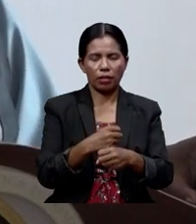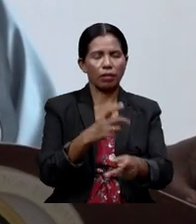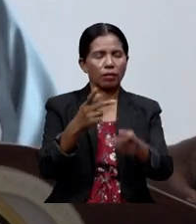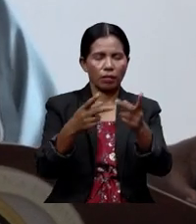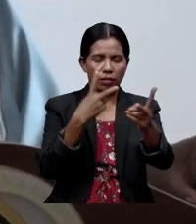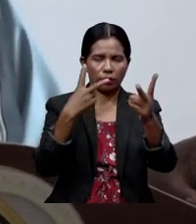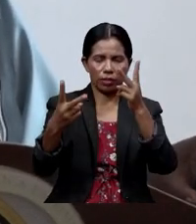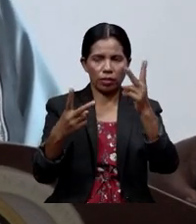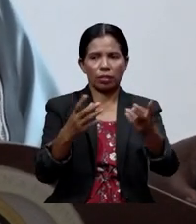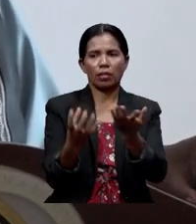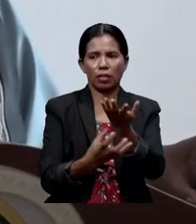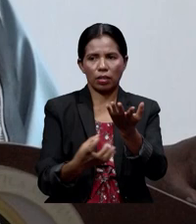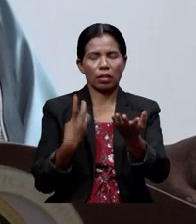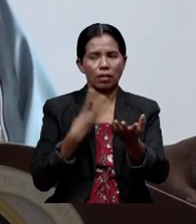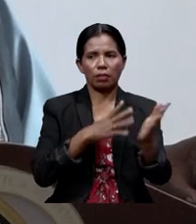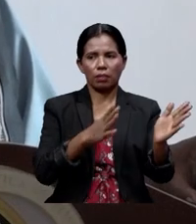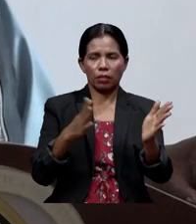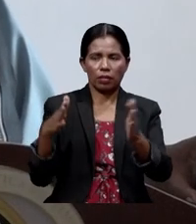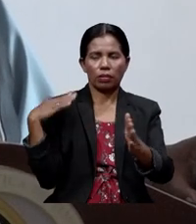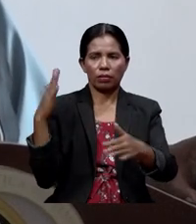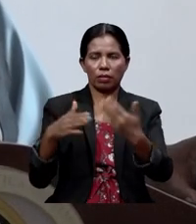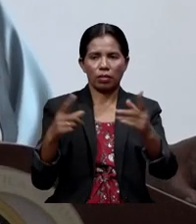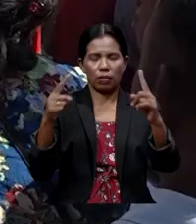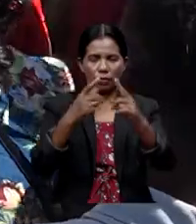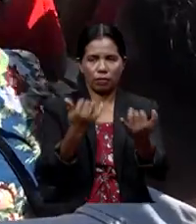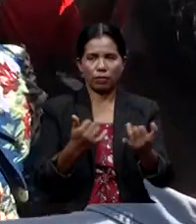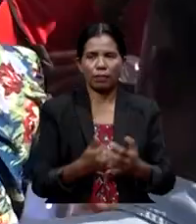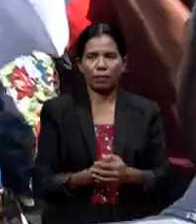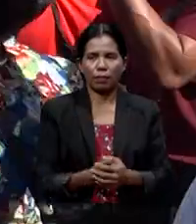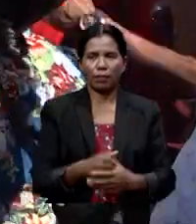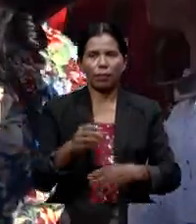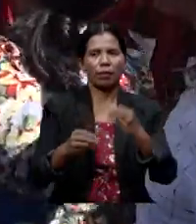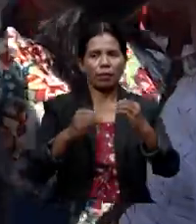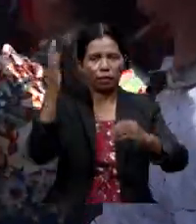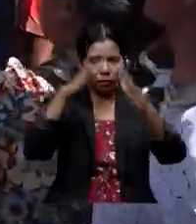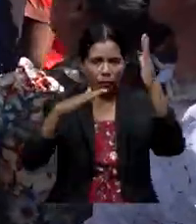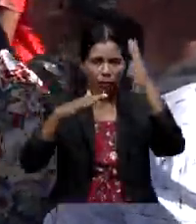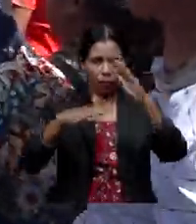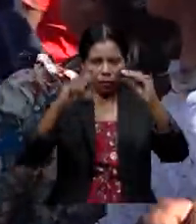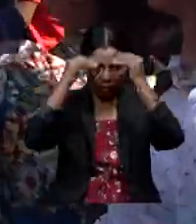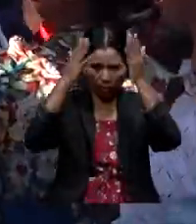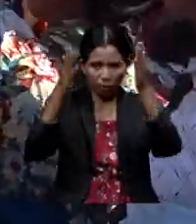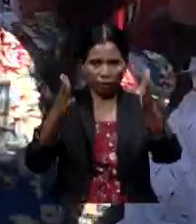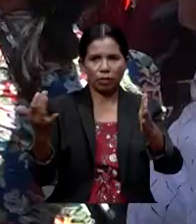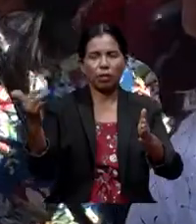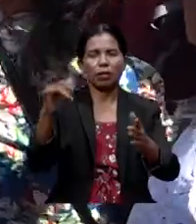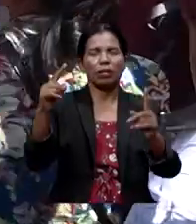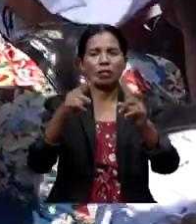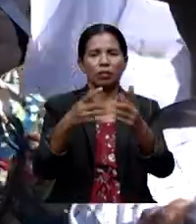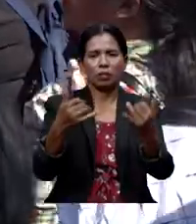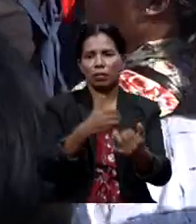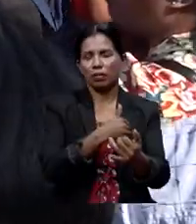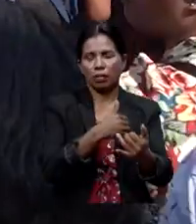nian culinária nian bem preparar jovens sira baidana. Além de ne relaciona o problema ex-professor contratado ne beto agora será